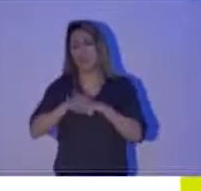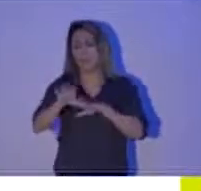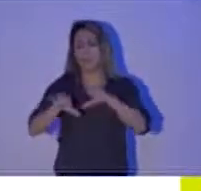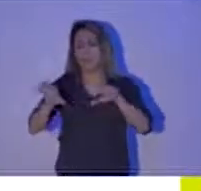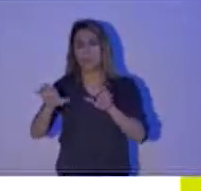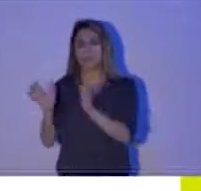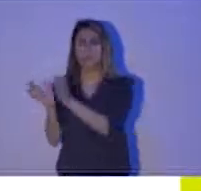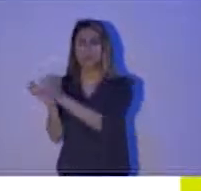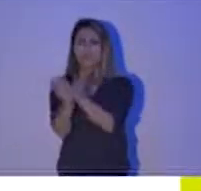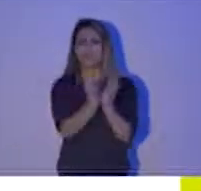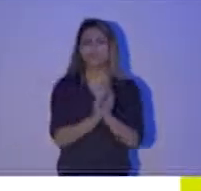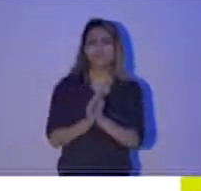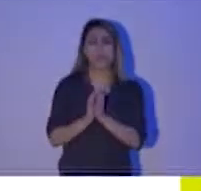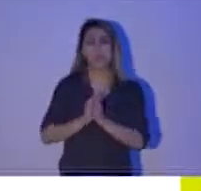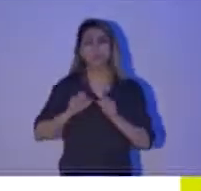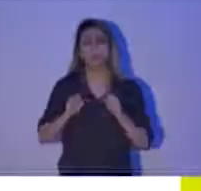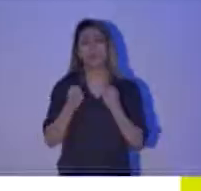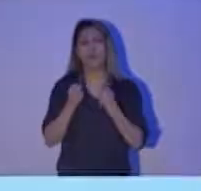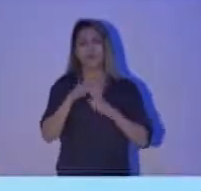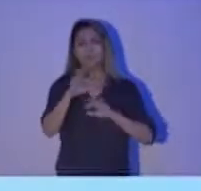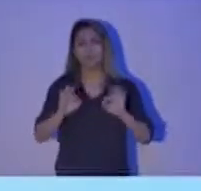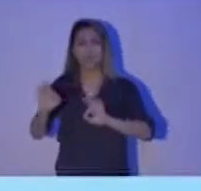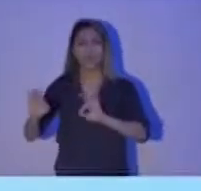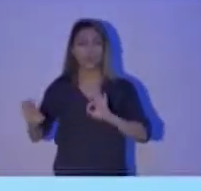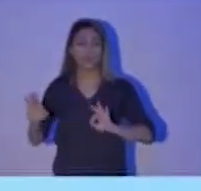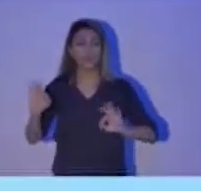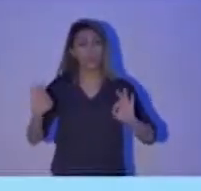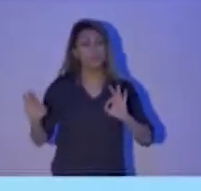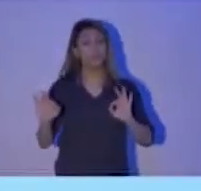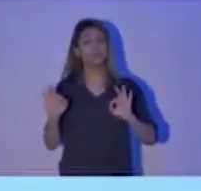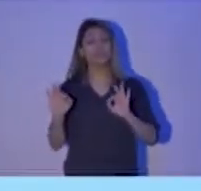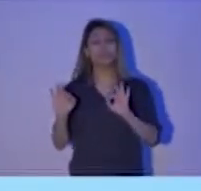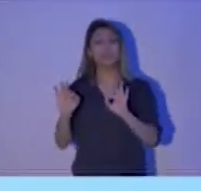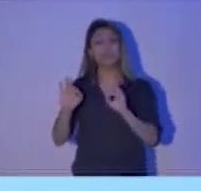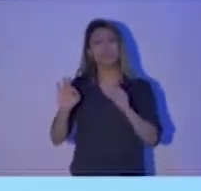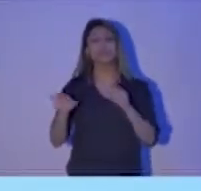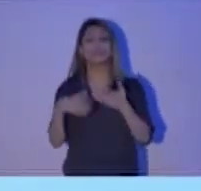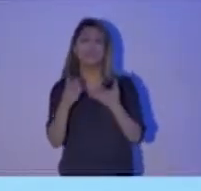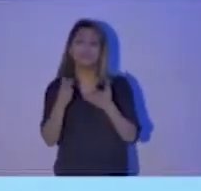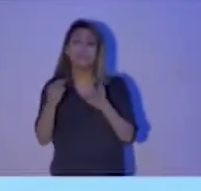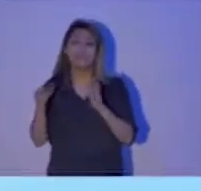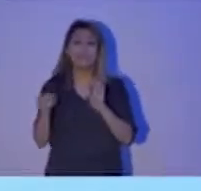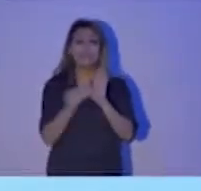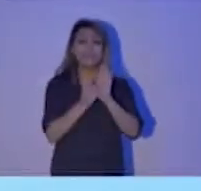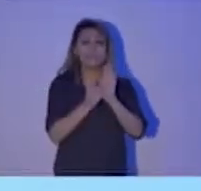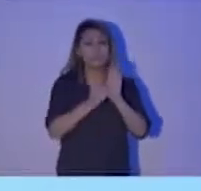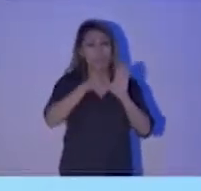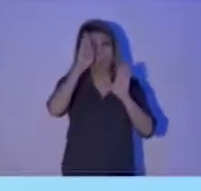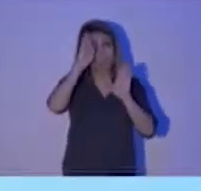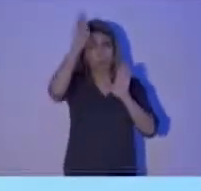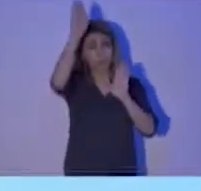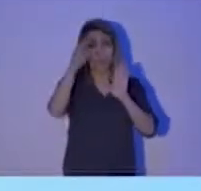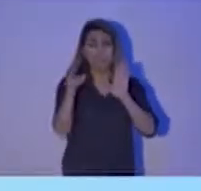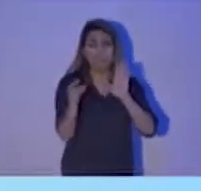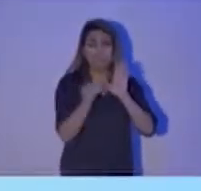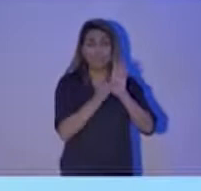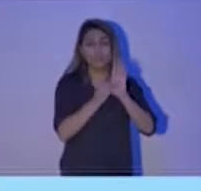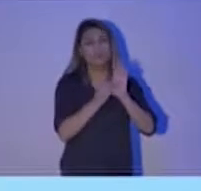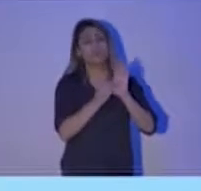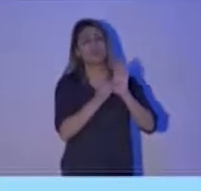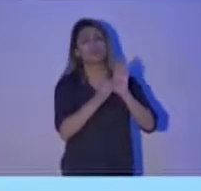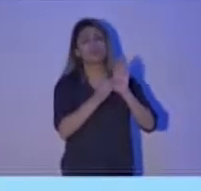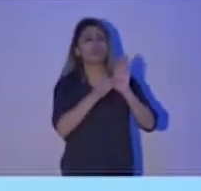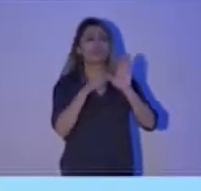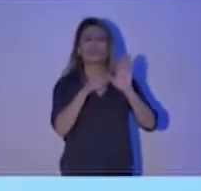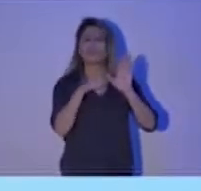o Todos pela Educação liderou no Brasil, muito importante, de colocar uma pauta de prioridades para a educação no Brasil